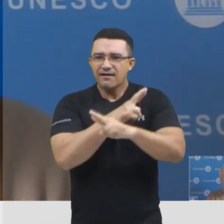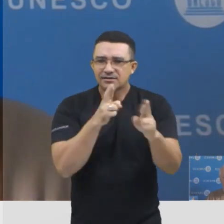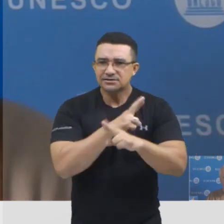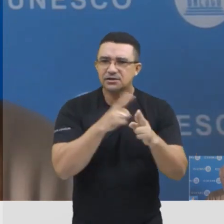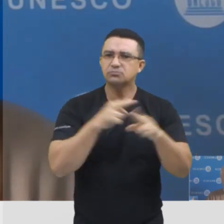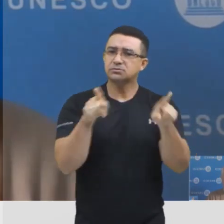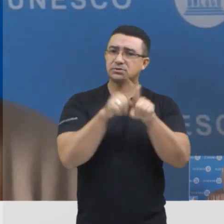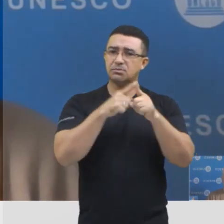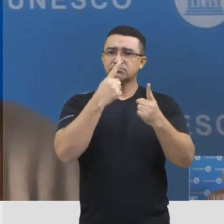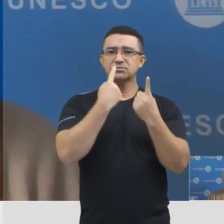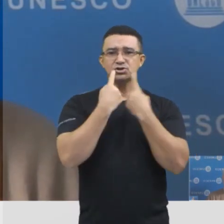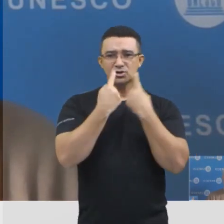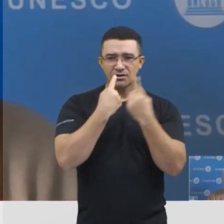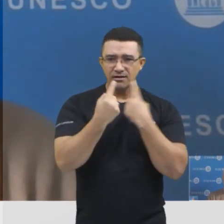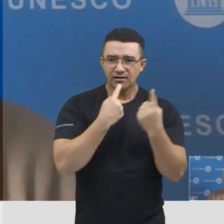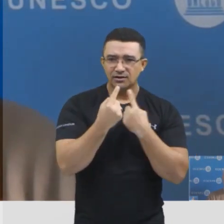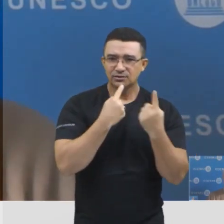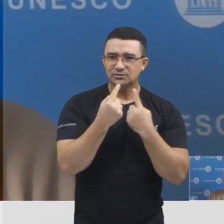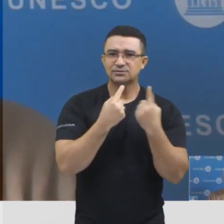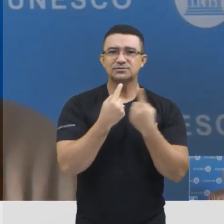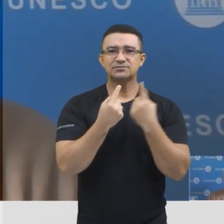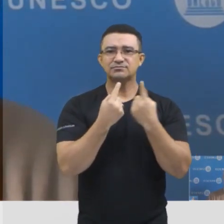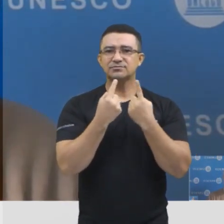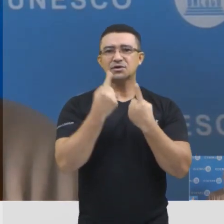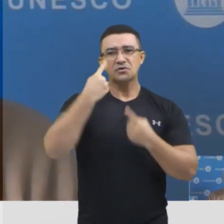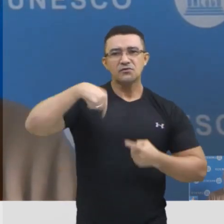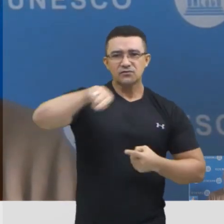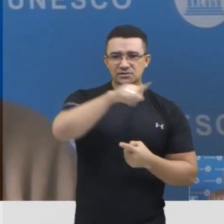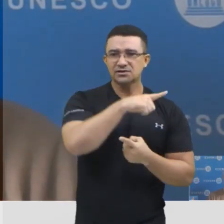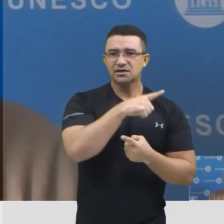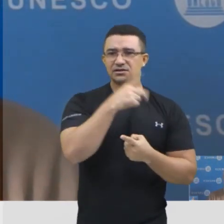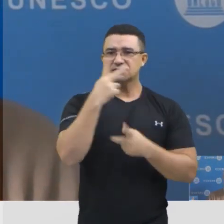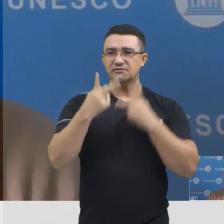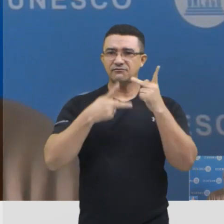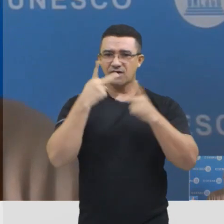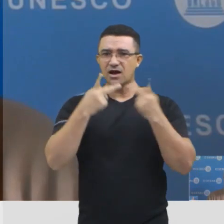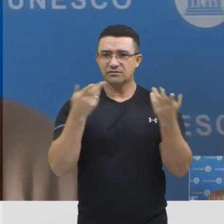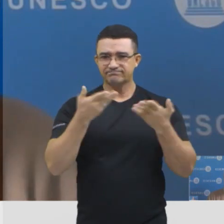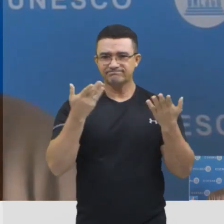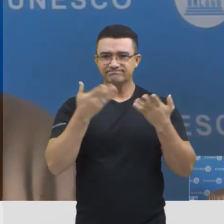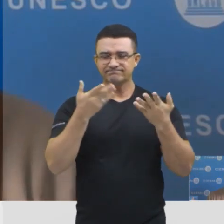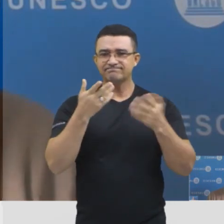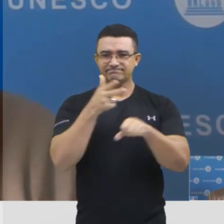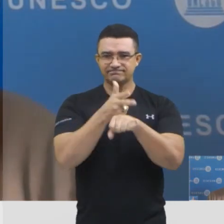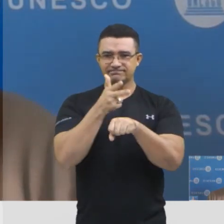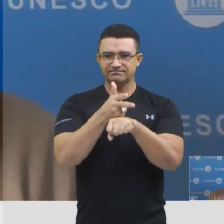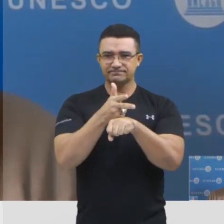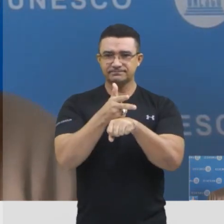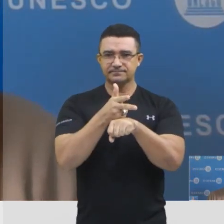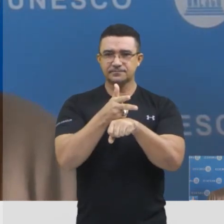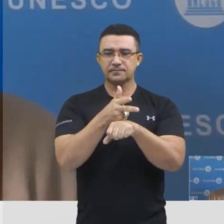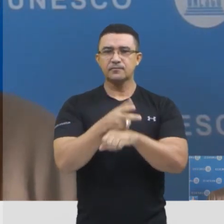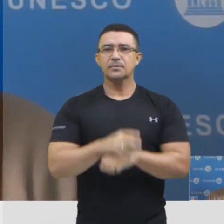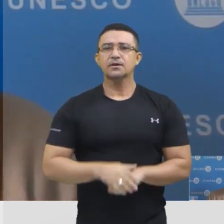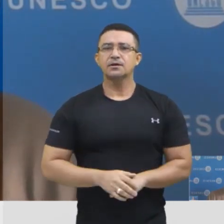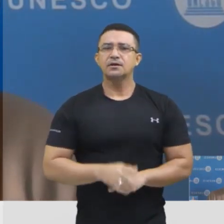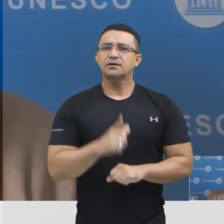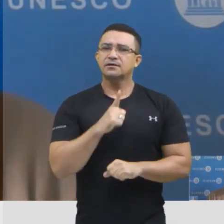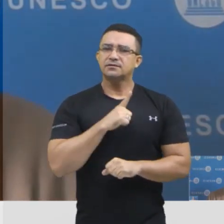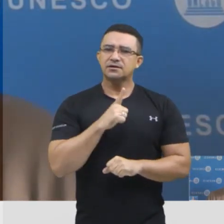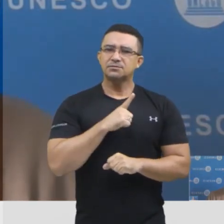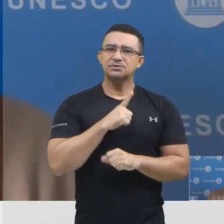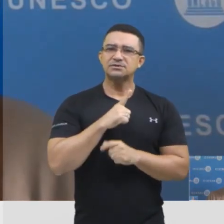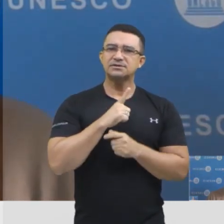estes diálogos, como vocês designam esta emissão. E temos de o fazer com uma